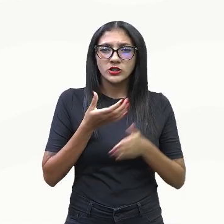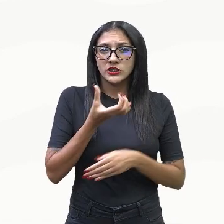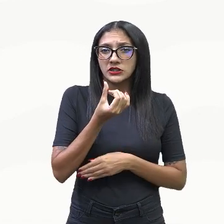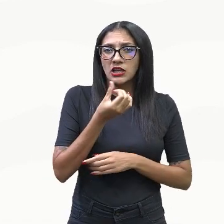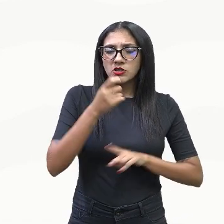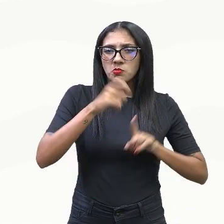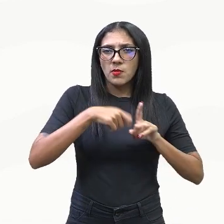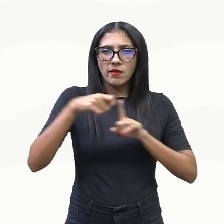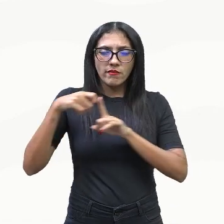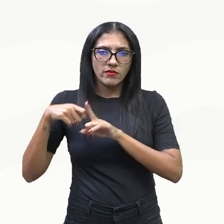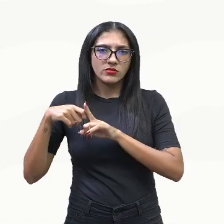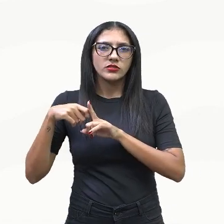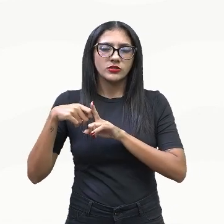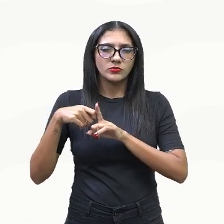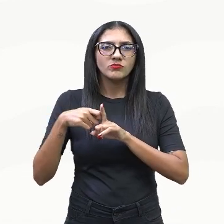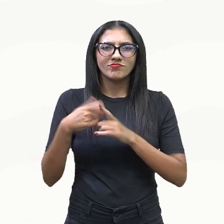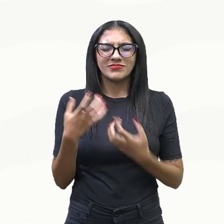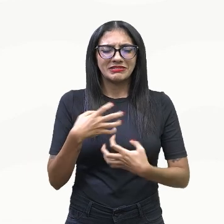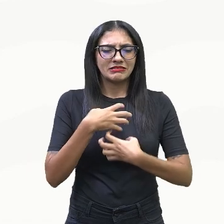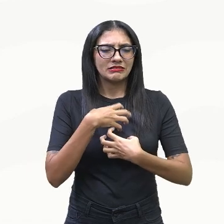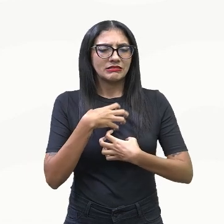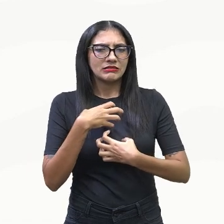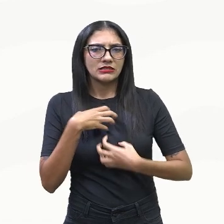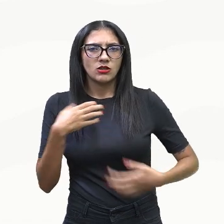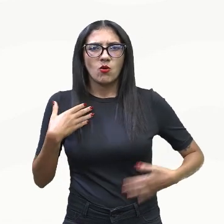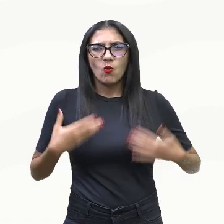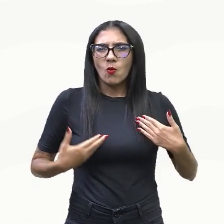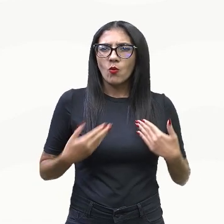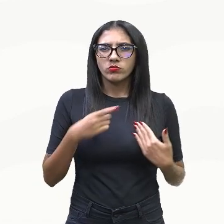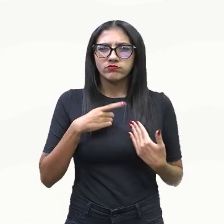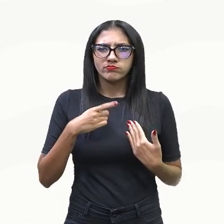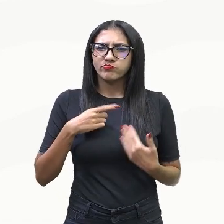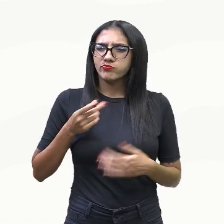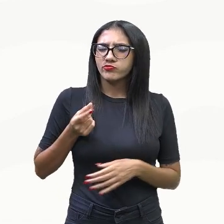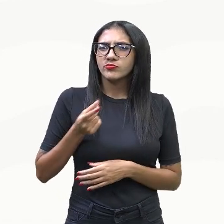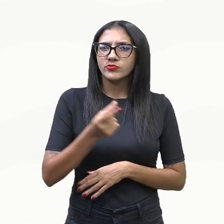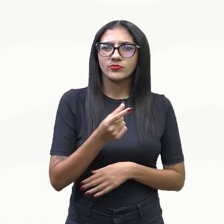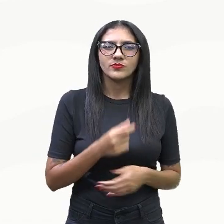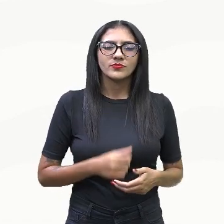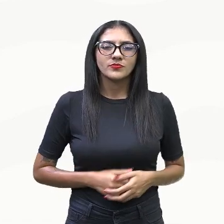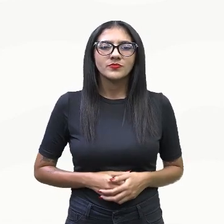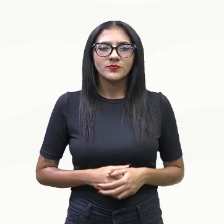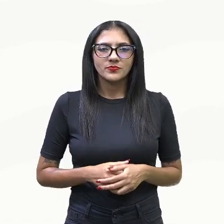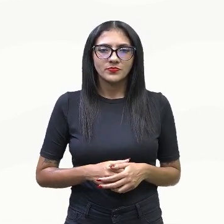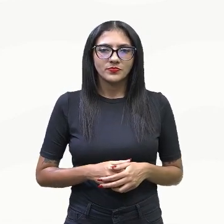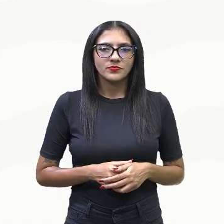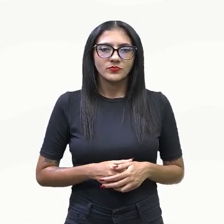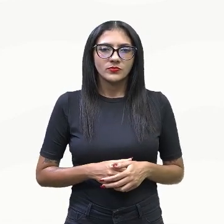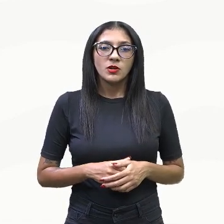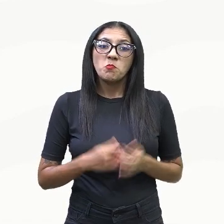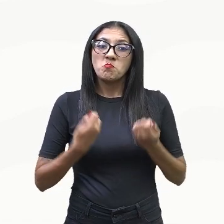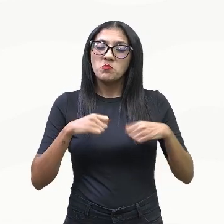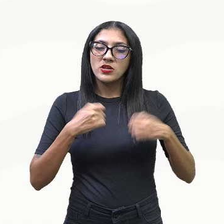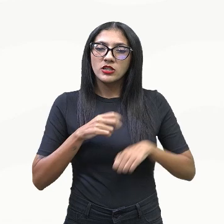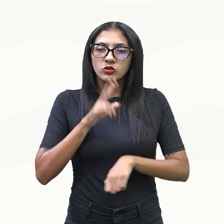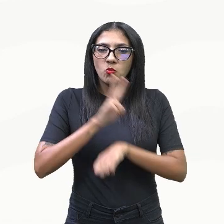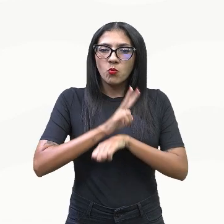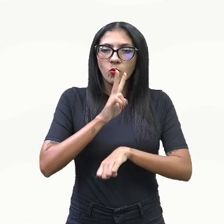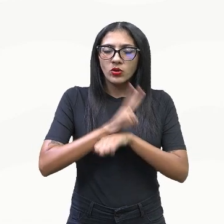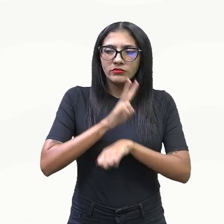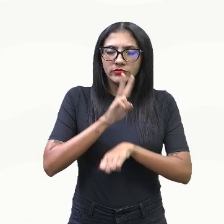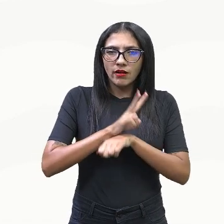6 meses em que os problemas ali estão persistindo sobre o ser e requerem tratamentos